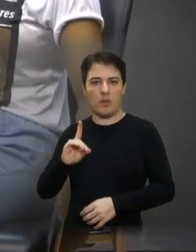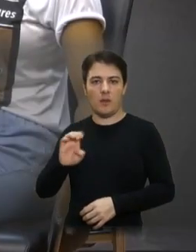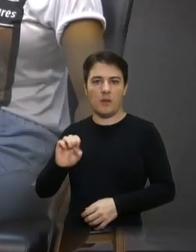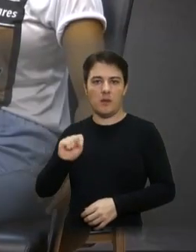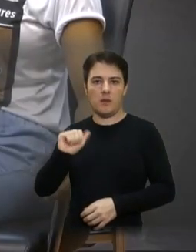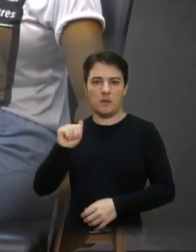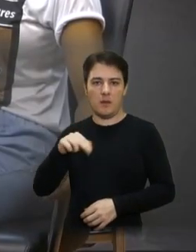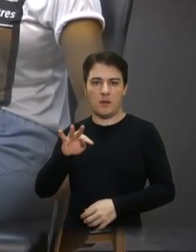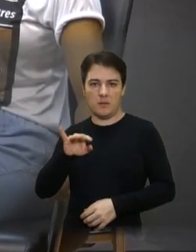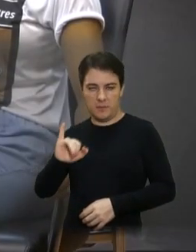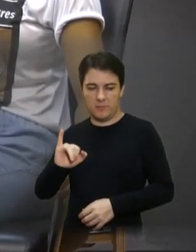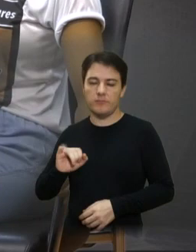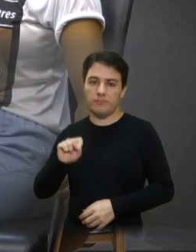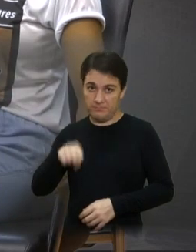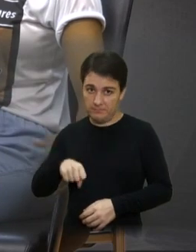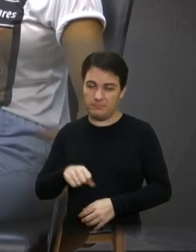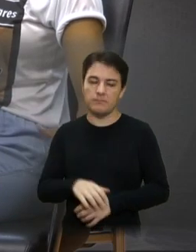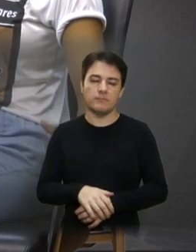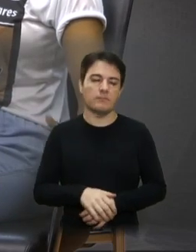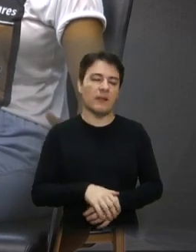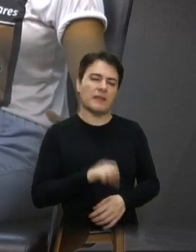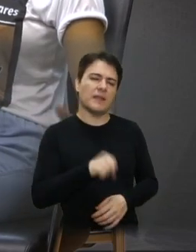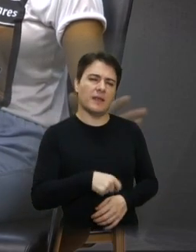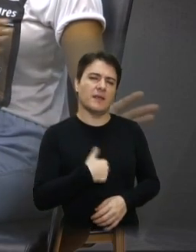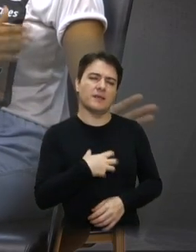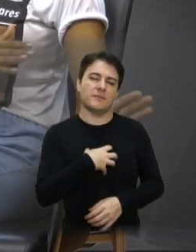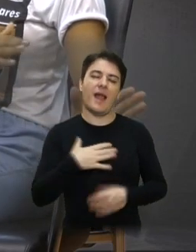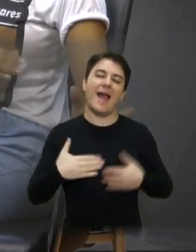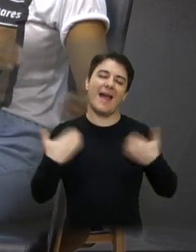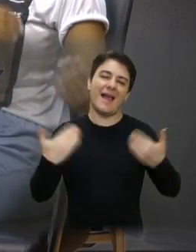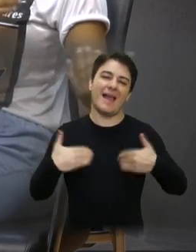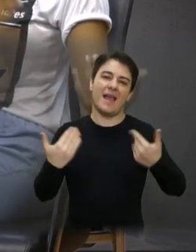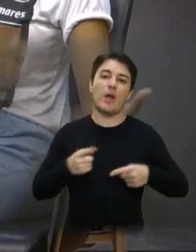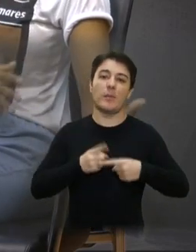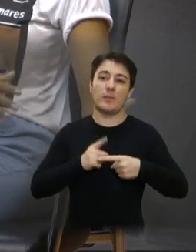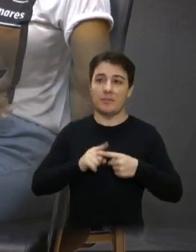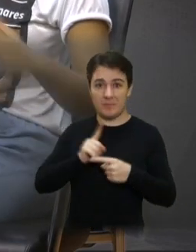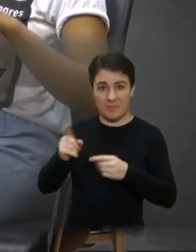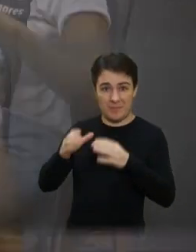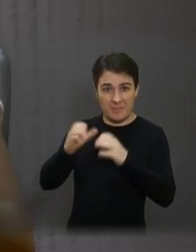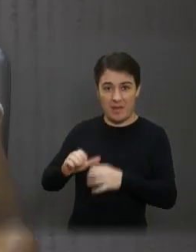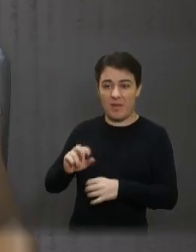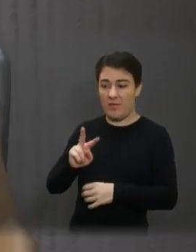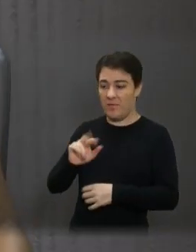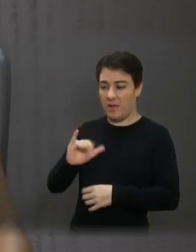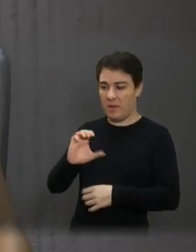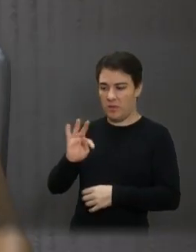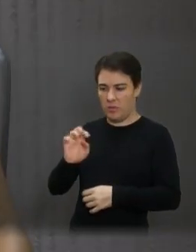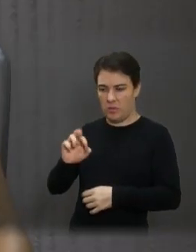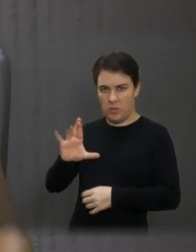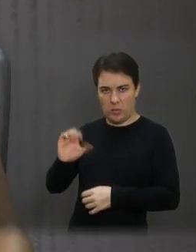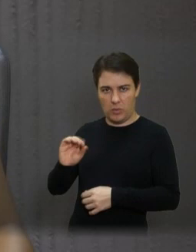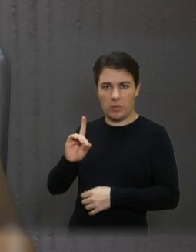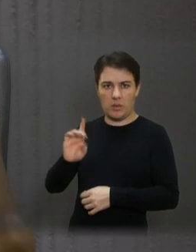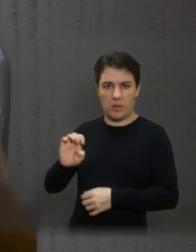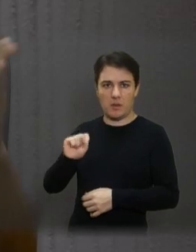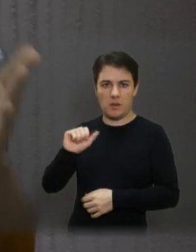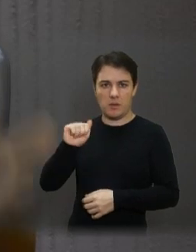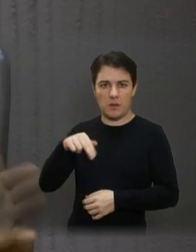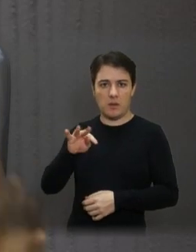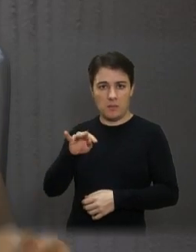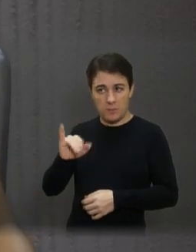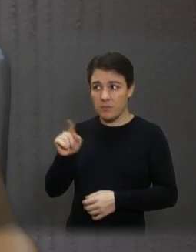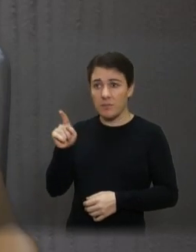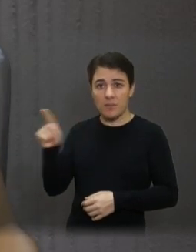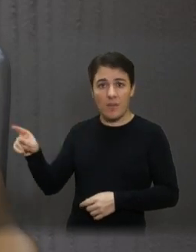essa é uma grande alegria do nosso mandato né Porque de fato o vitória de Sam que estava mais de 20 anos sem unidade de saúde então também